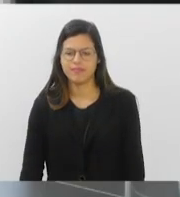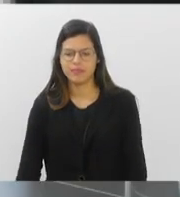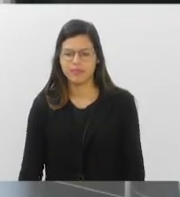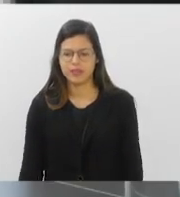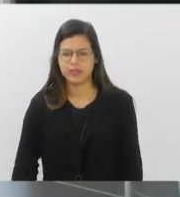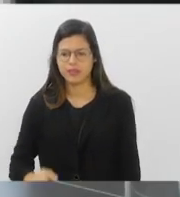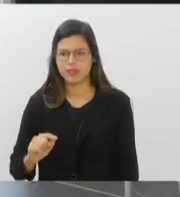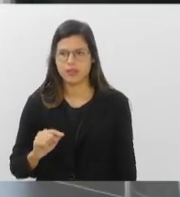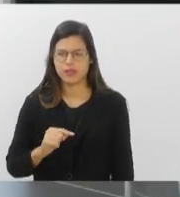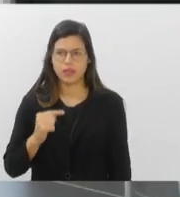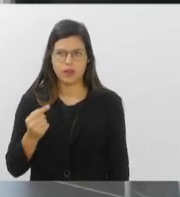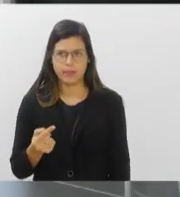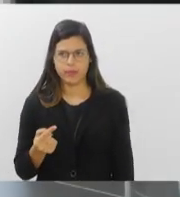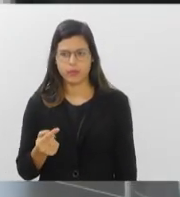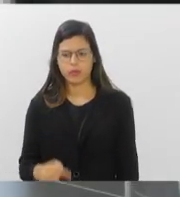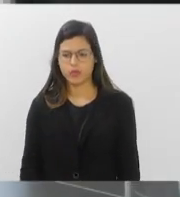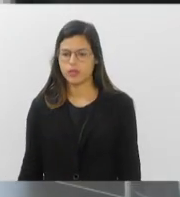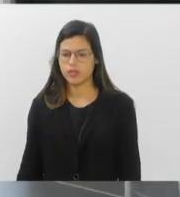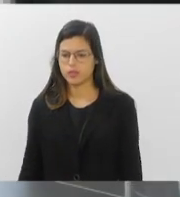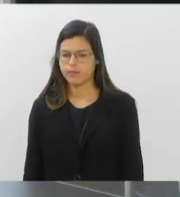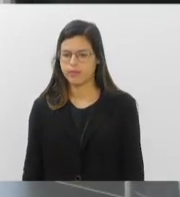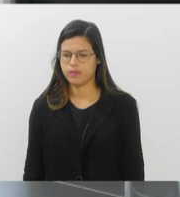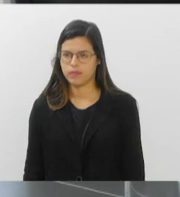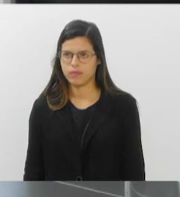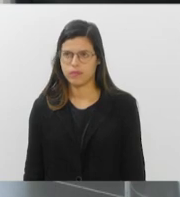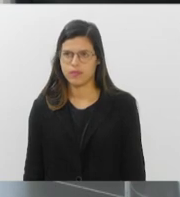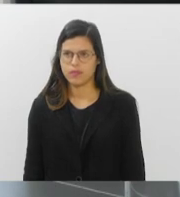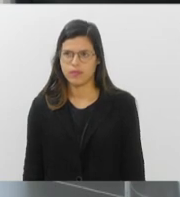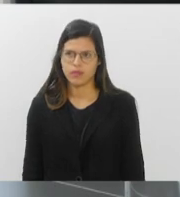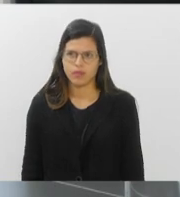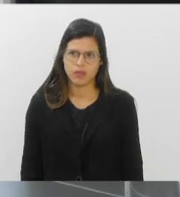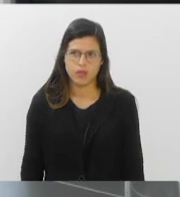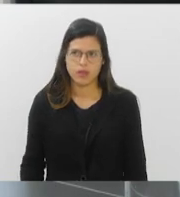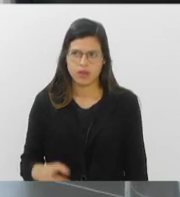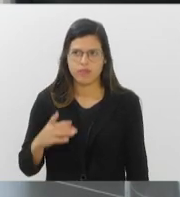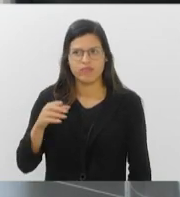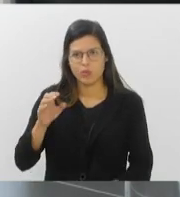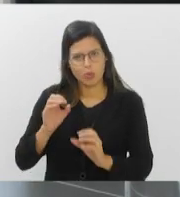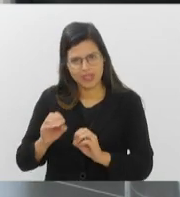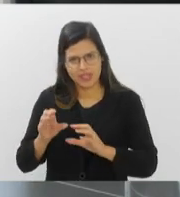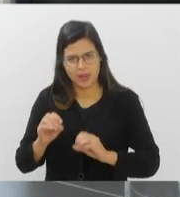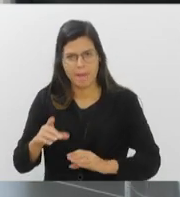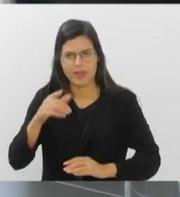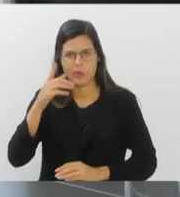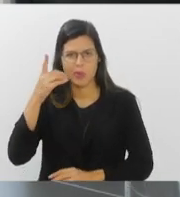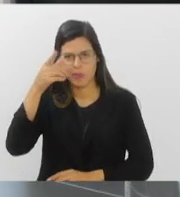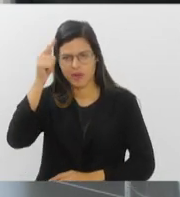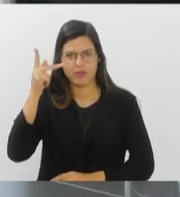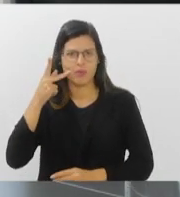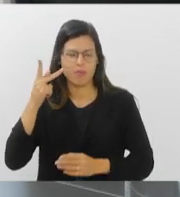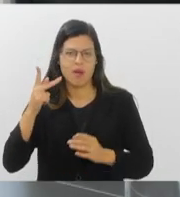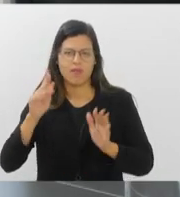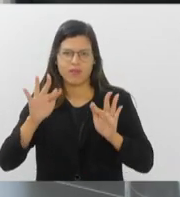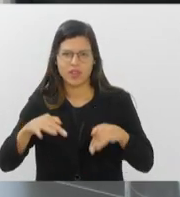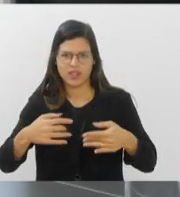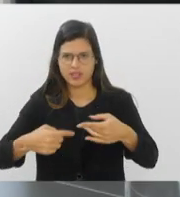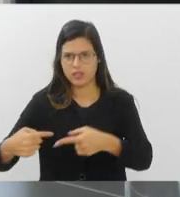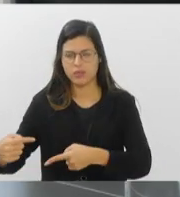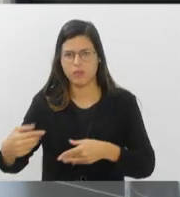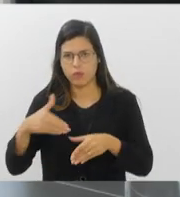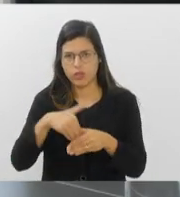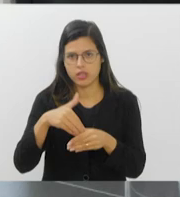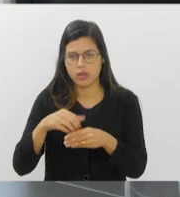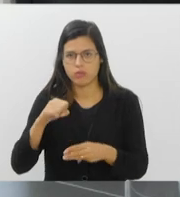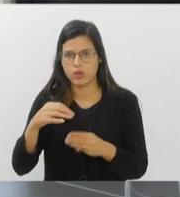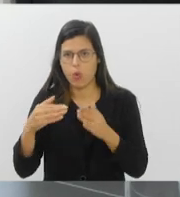Depois da, do magistério do deputado Luiz Paulo, cultural, não havendo quem queira discutir, encerrada a discussão. Em votação,